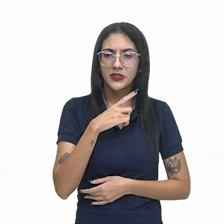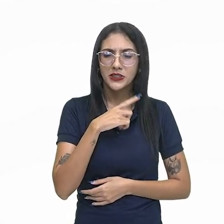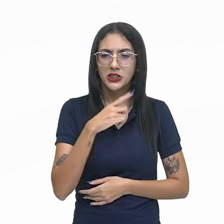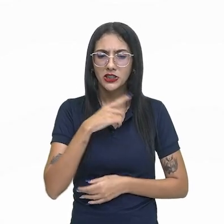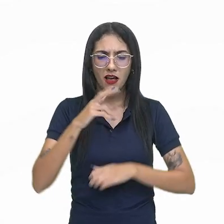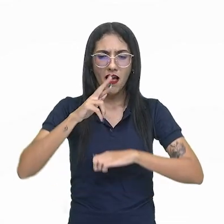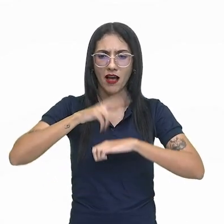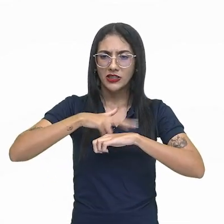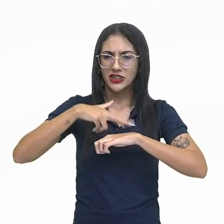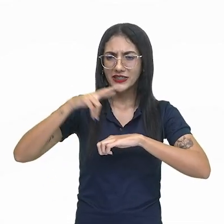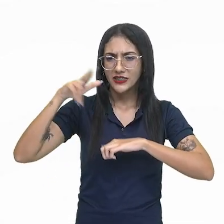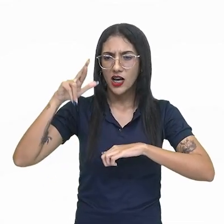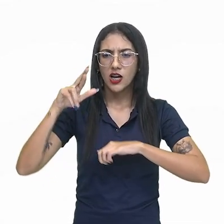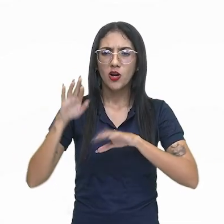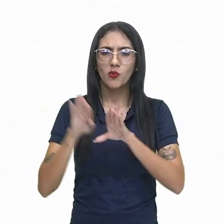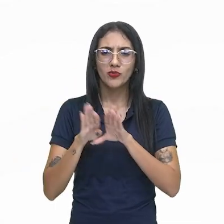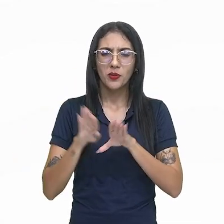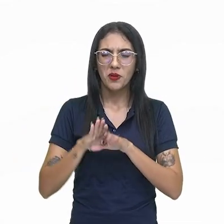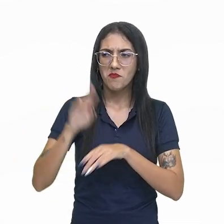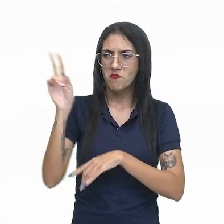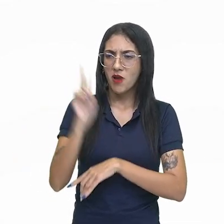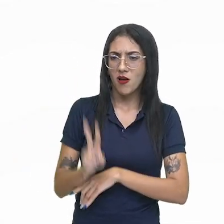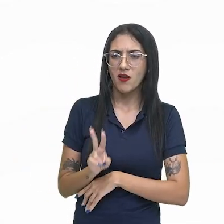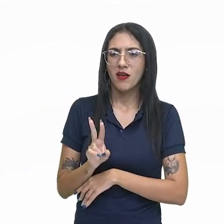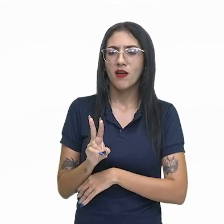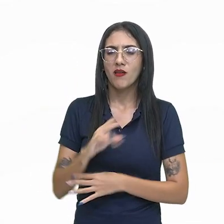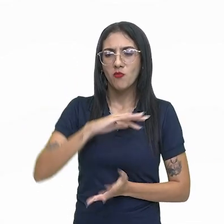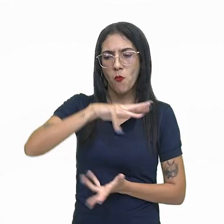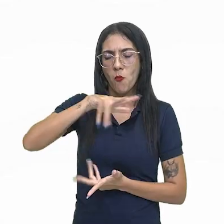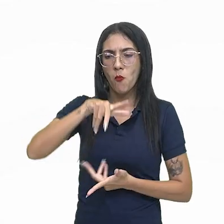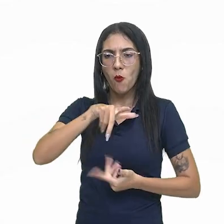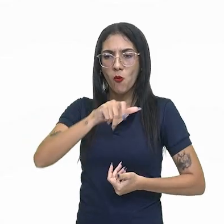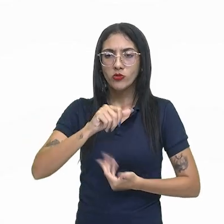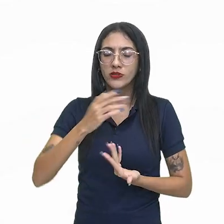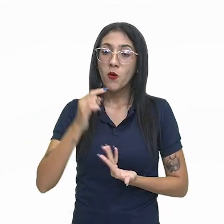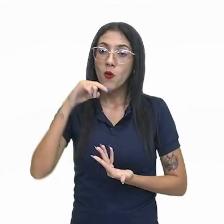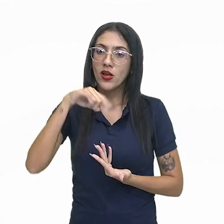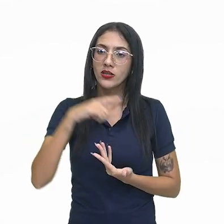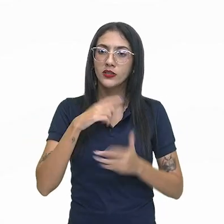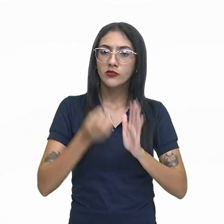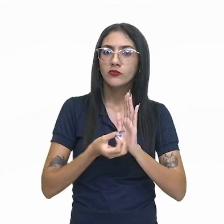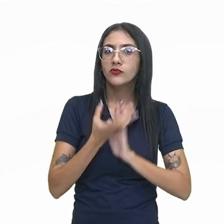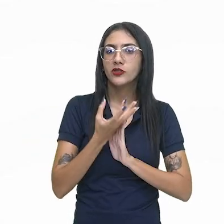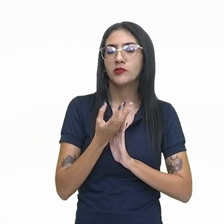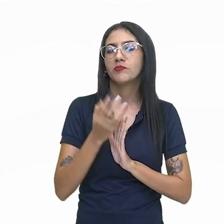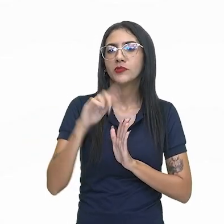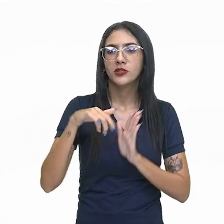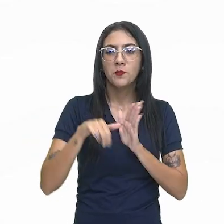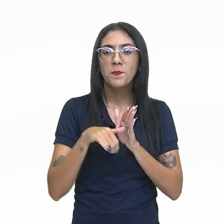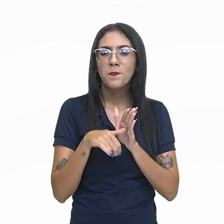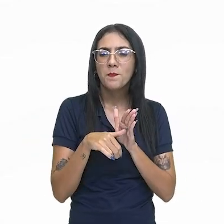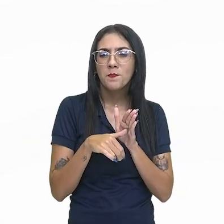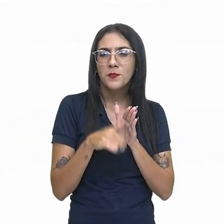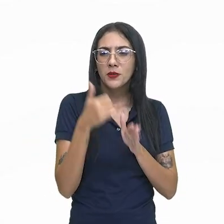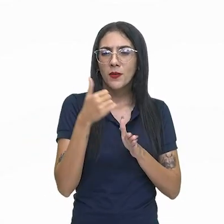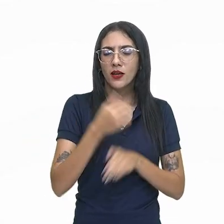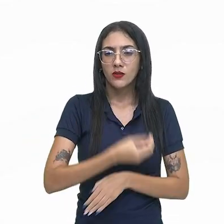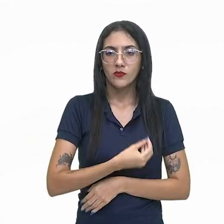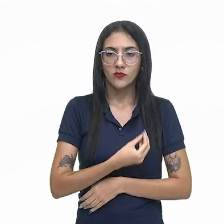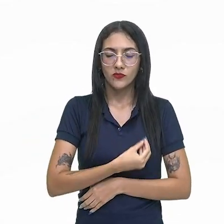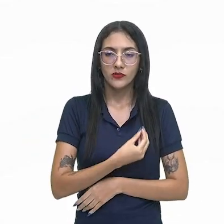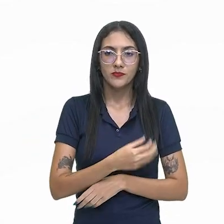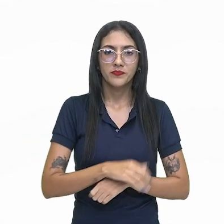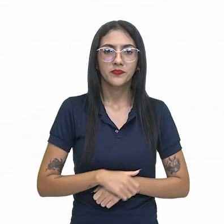radiação ultravioleta, é que se propôs, dentro da teoria deles, a formação desses primeiros indivíduos, dentro